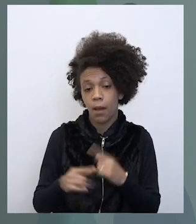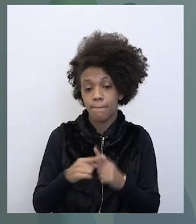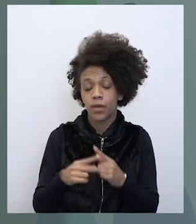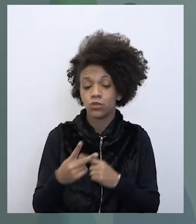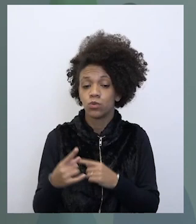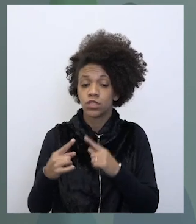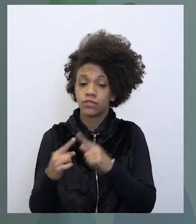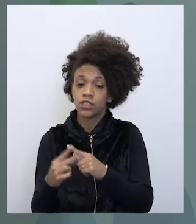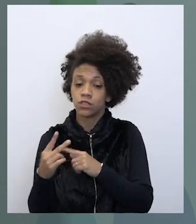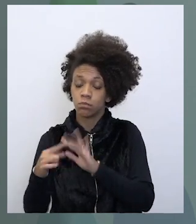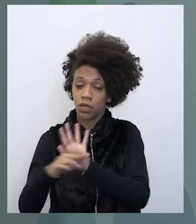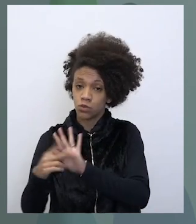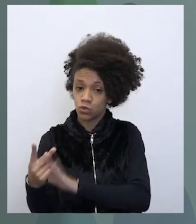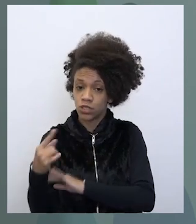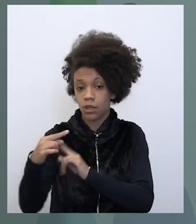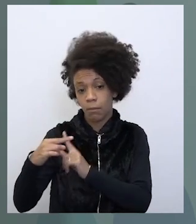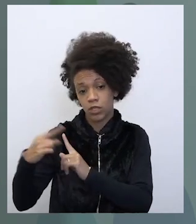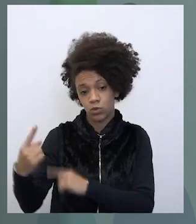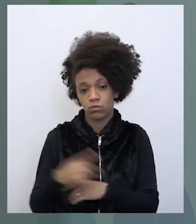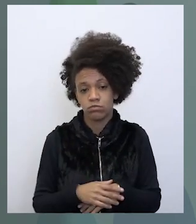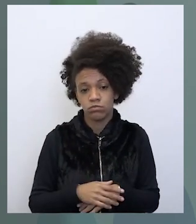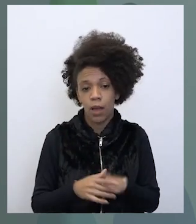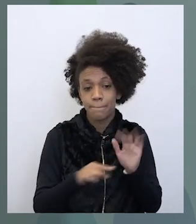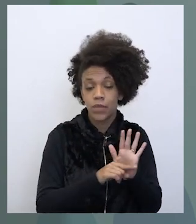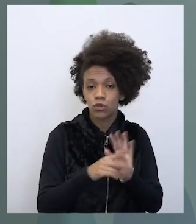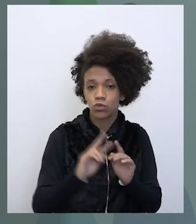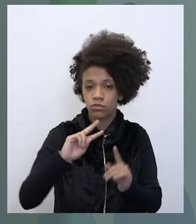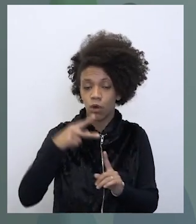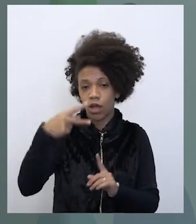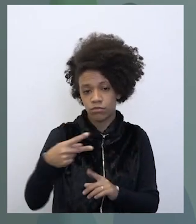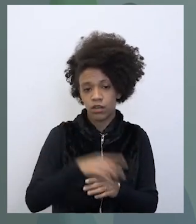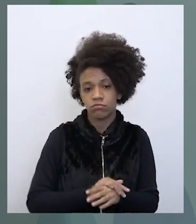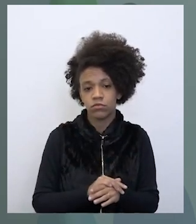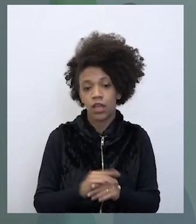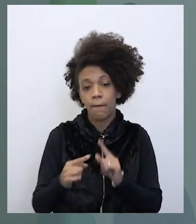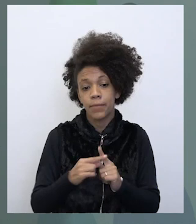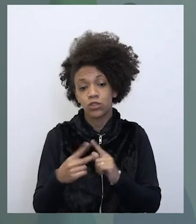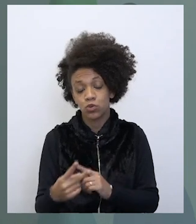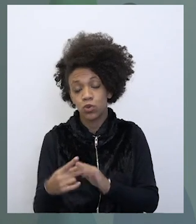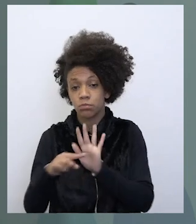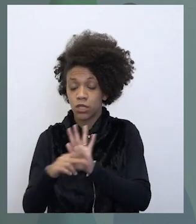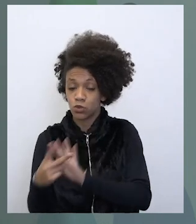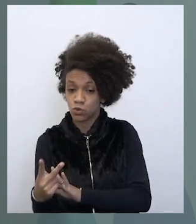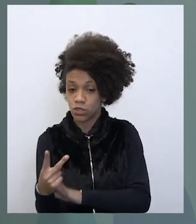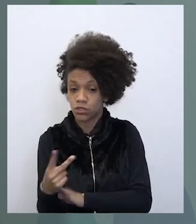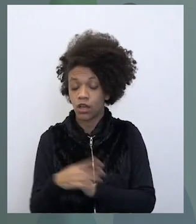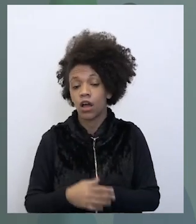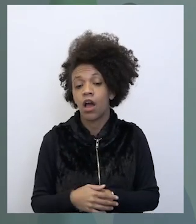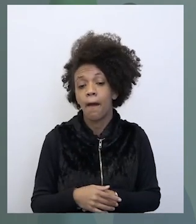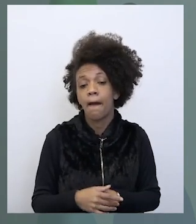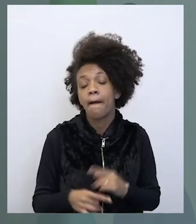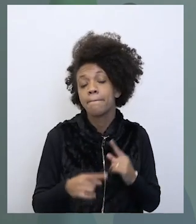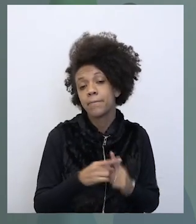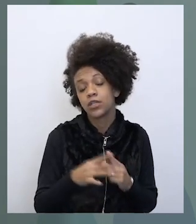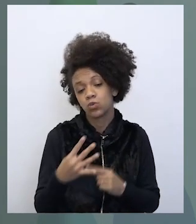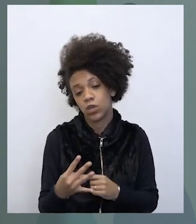vezes menos 2, mais 1. Menos 2 ao quadrado, menos 2 vezes menos 2. Dá mais 2 vezes 2, 4.